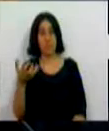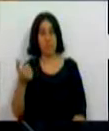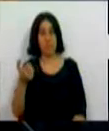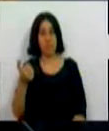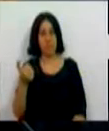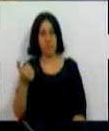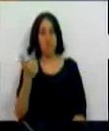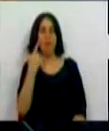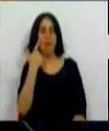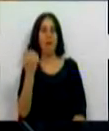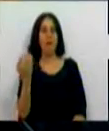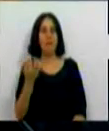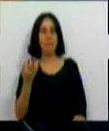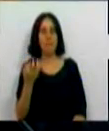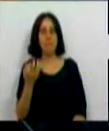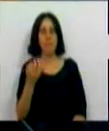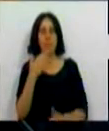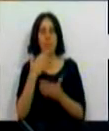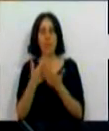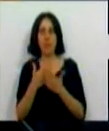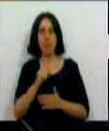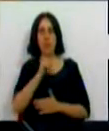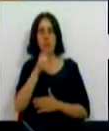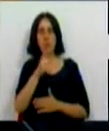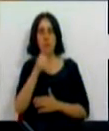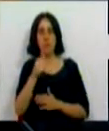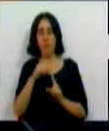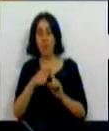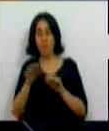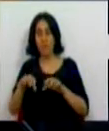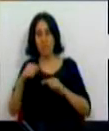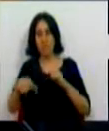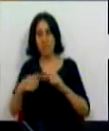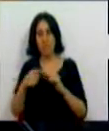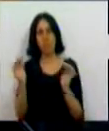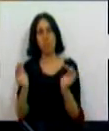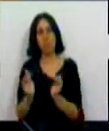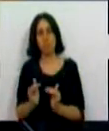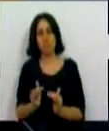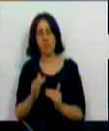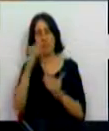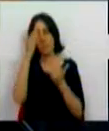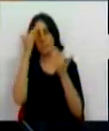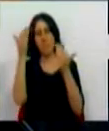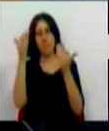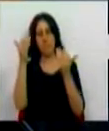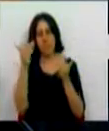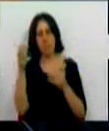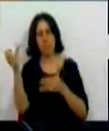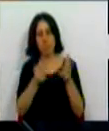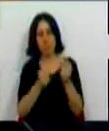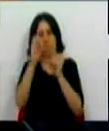2014-2015, constatamos que há uma redução das retenções nos anos terminais de ciclo. Estão de parabéns todos os